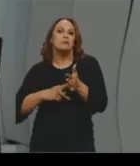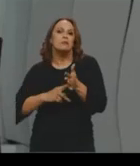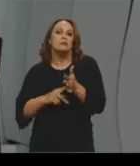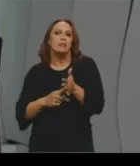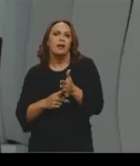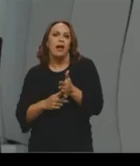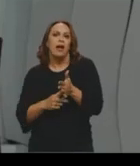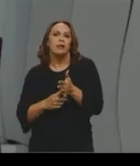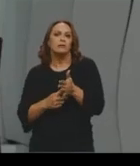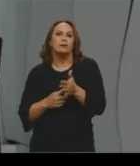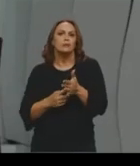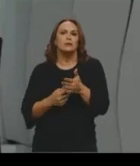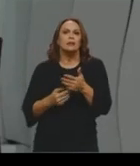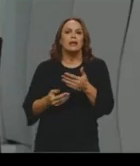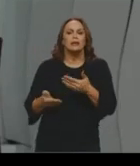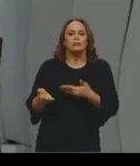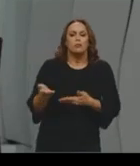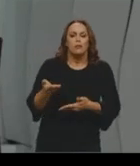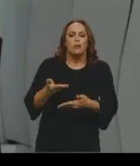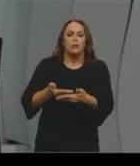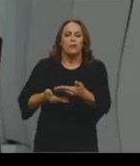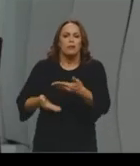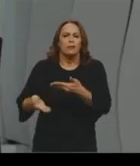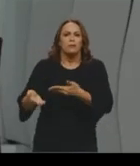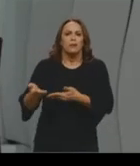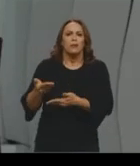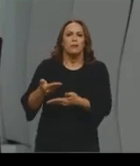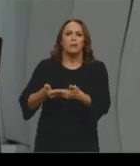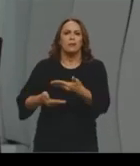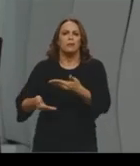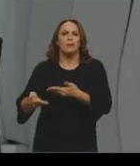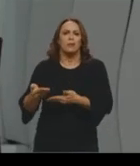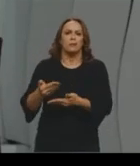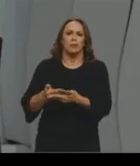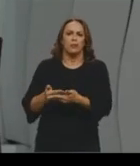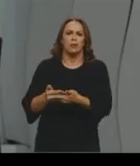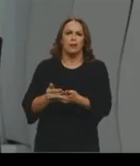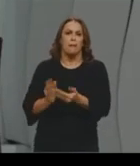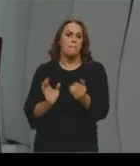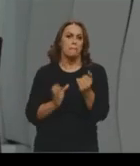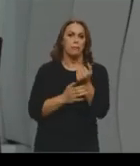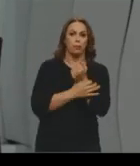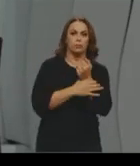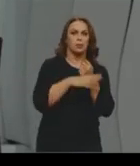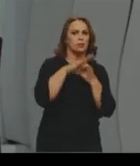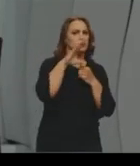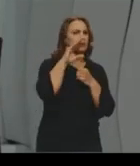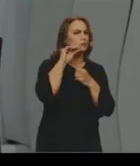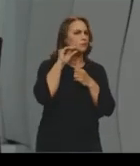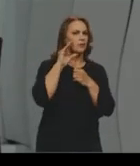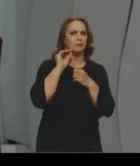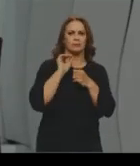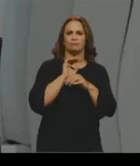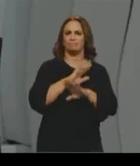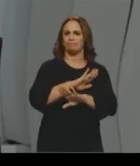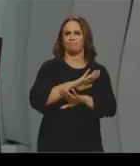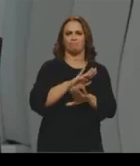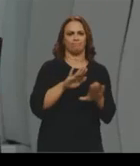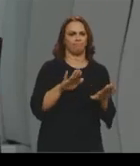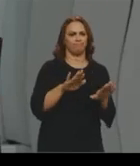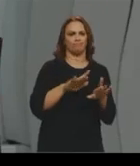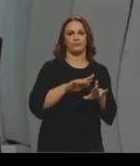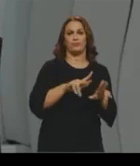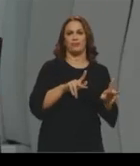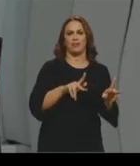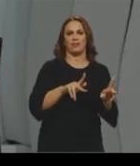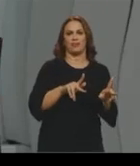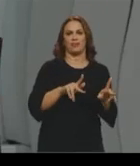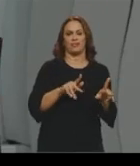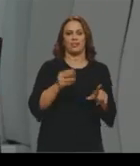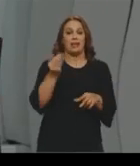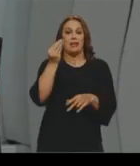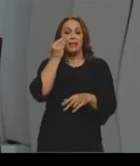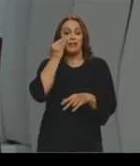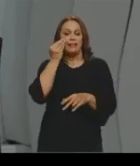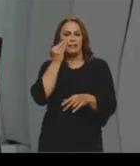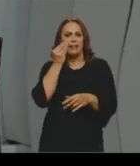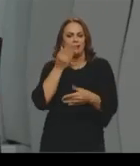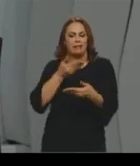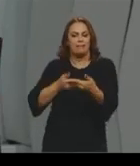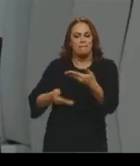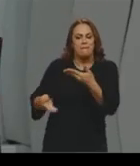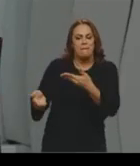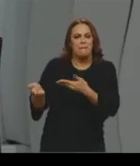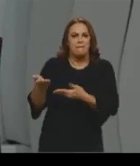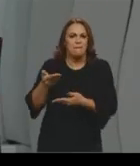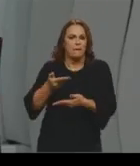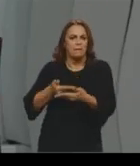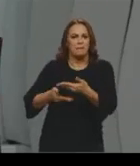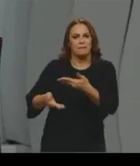de defender o trabalhador em seus anseios, em suas necessidades, ele tenta aí mediar de uma forma que não complique